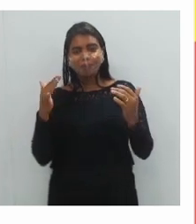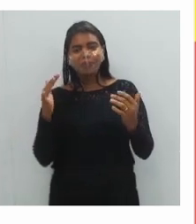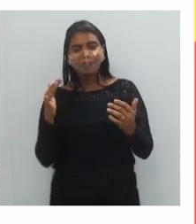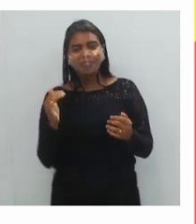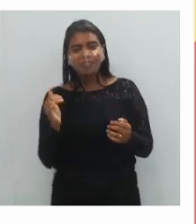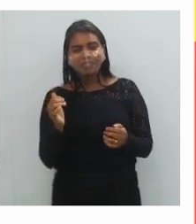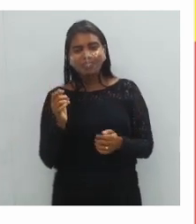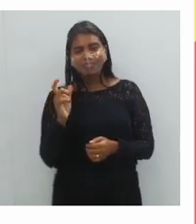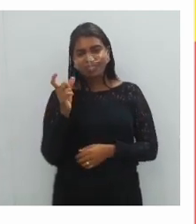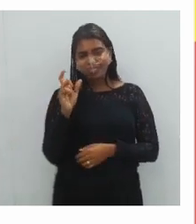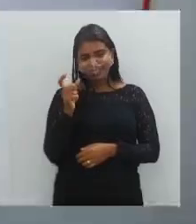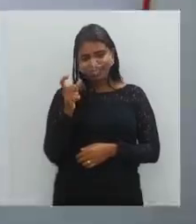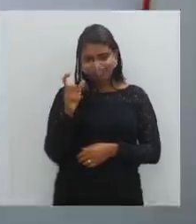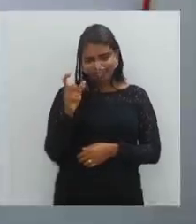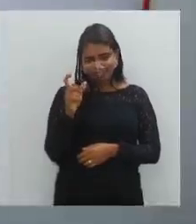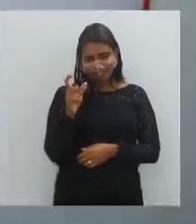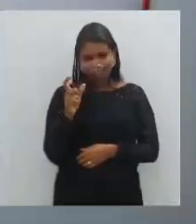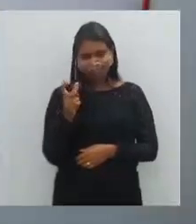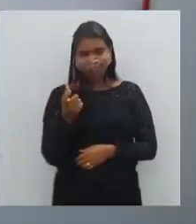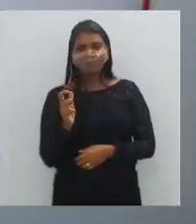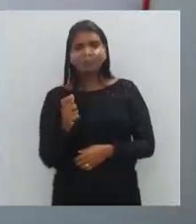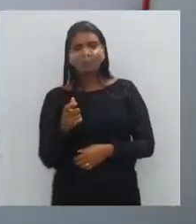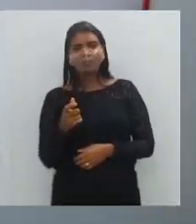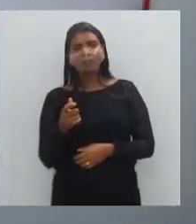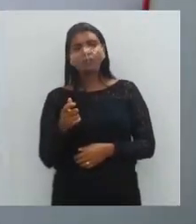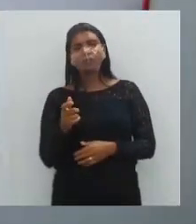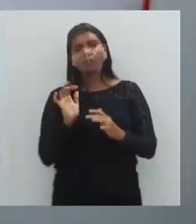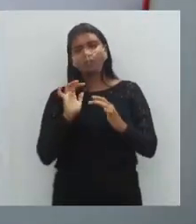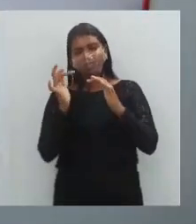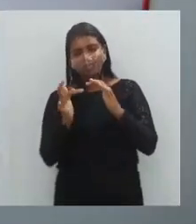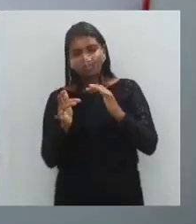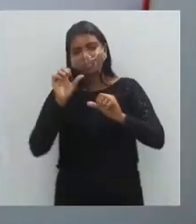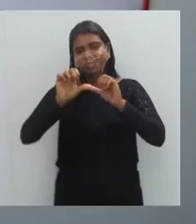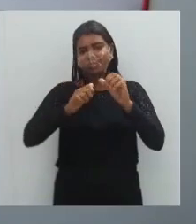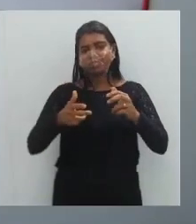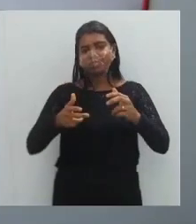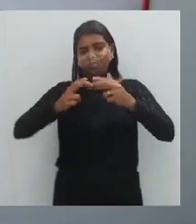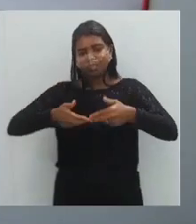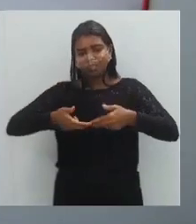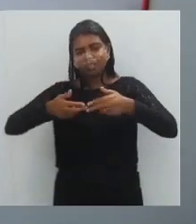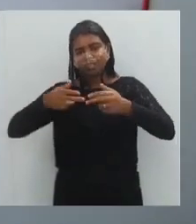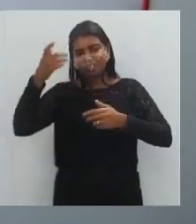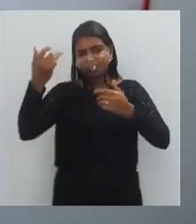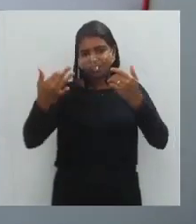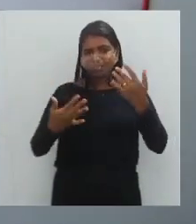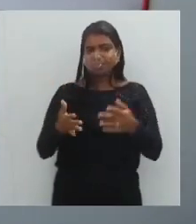sentido, né, que rede social está sendo trabalhada aí